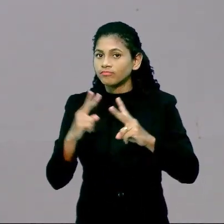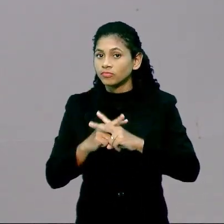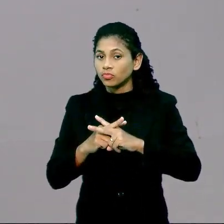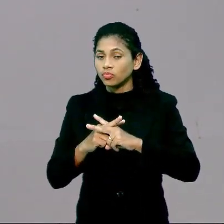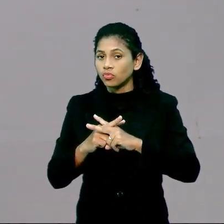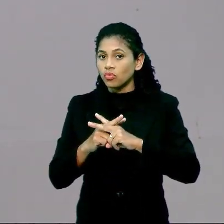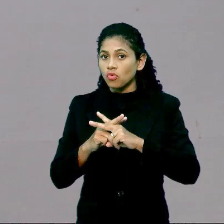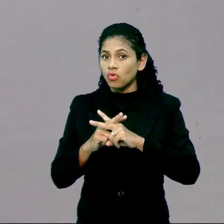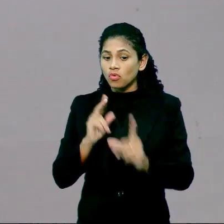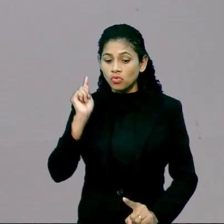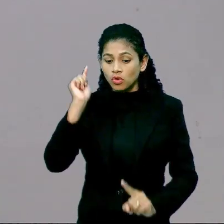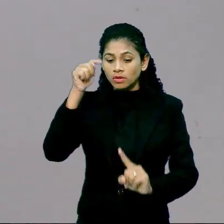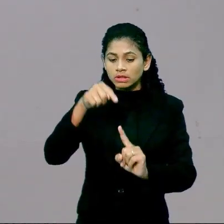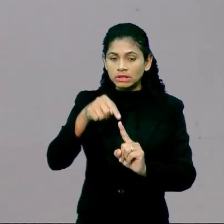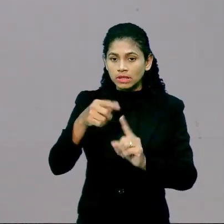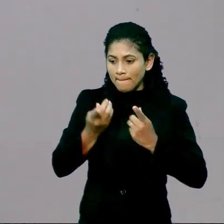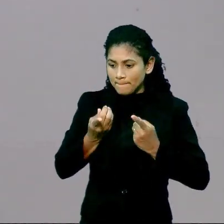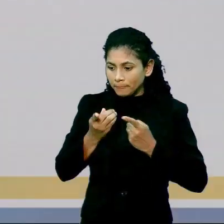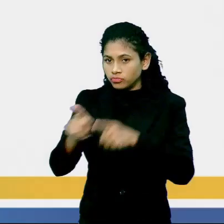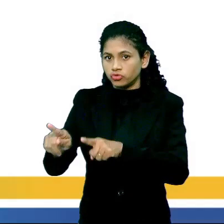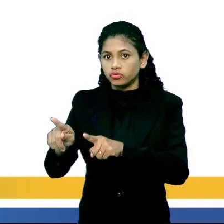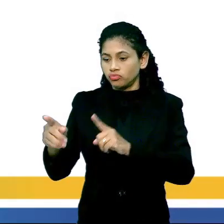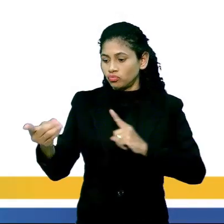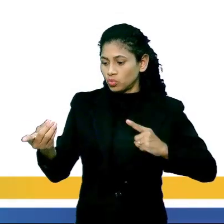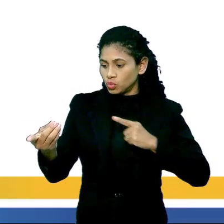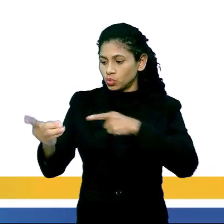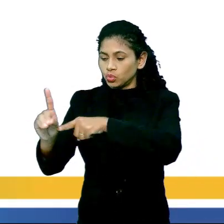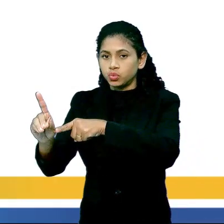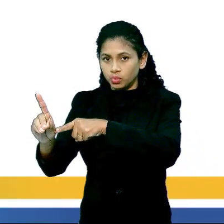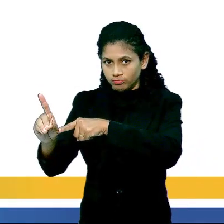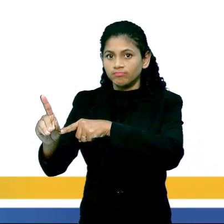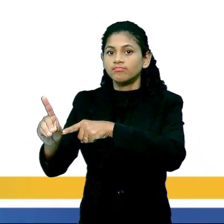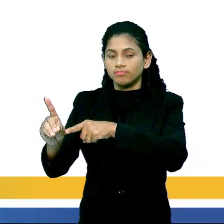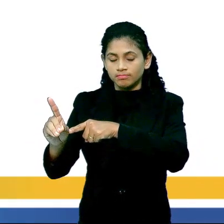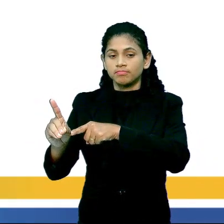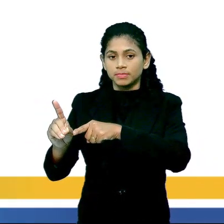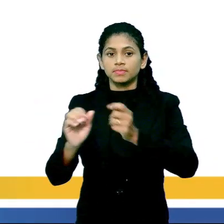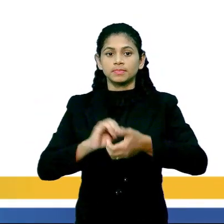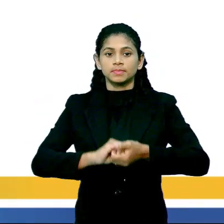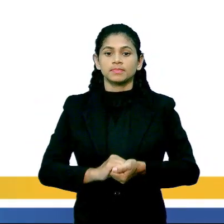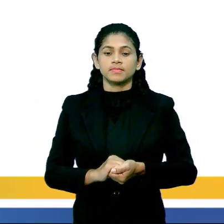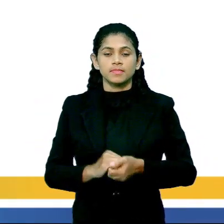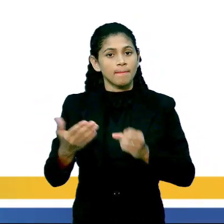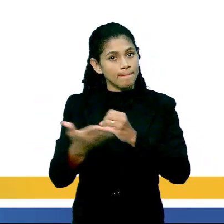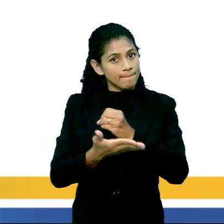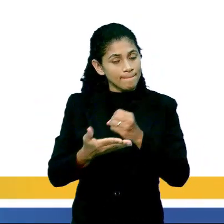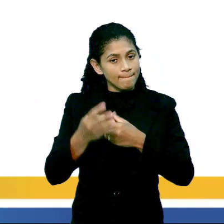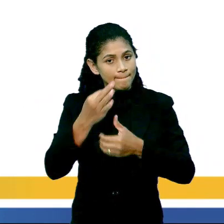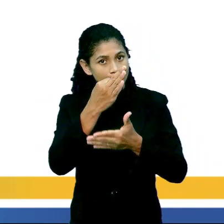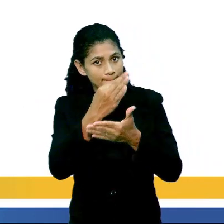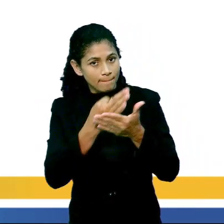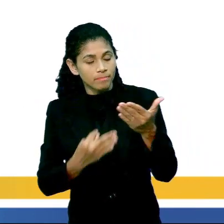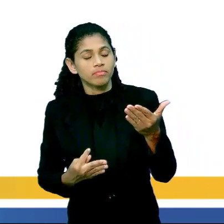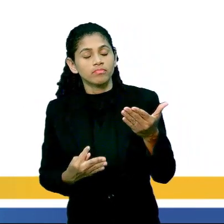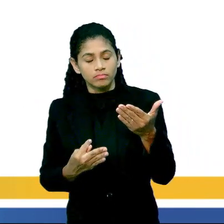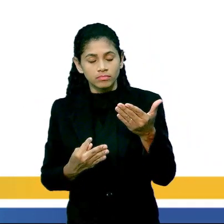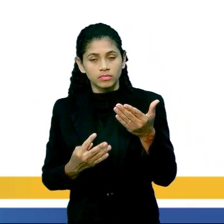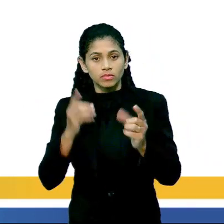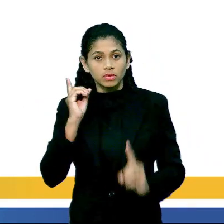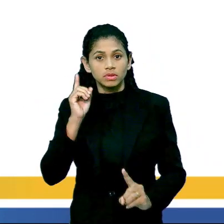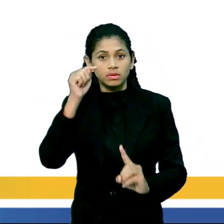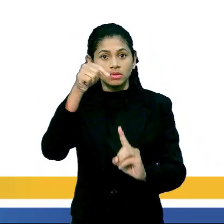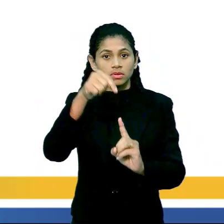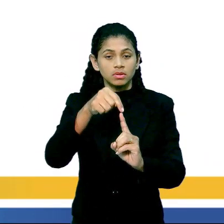a gente já fez esse mapeamento geral sobre luta. Aqui no comando fala que, de acordo com o texto, podemos identificar uma abordagem de